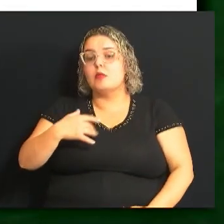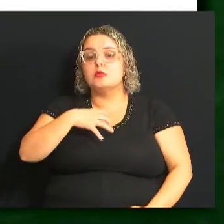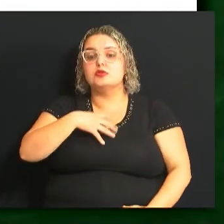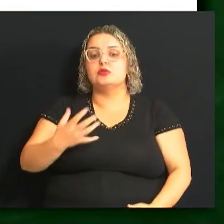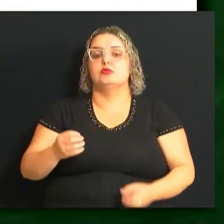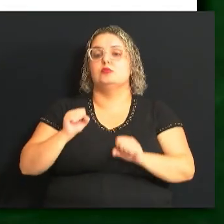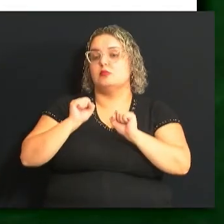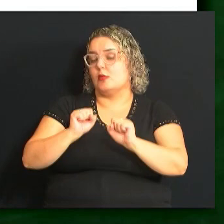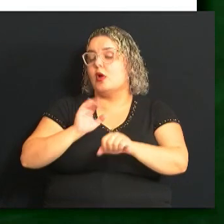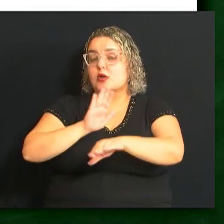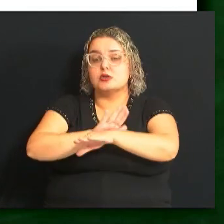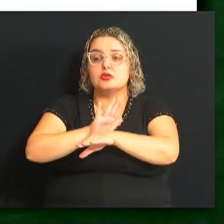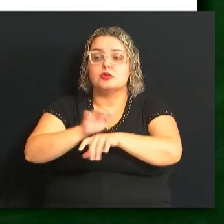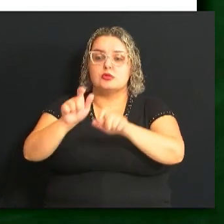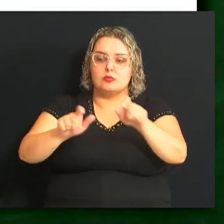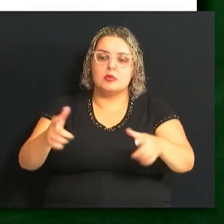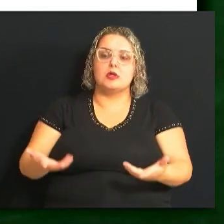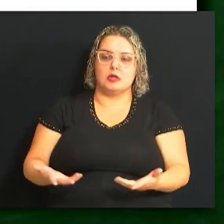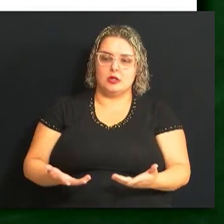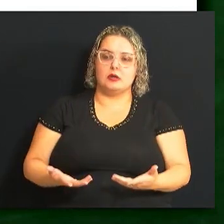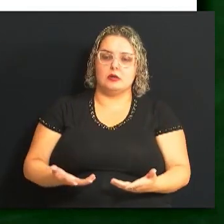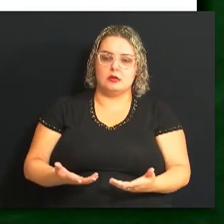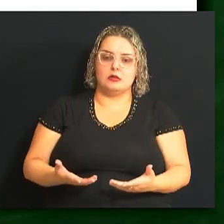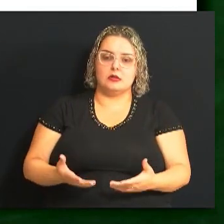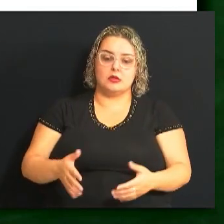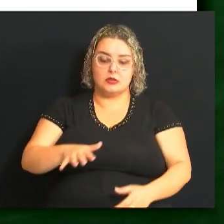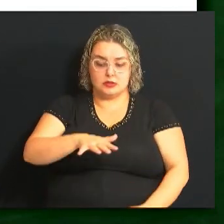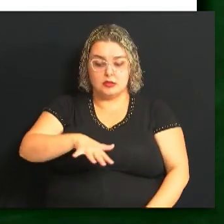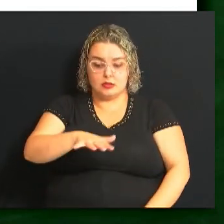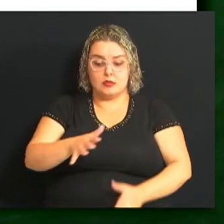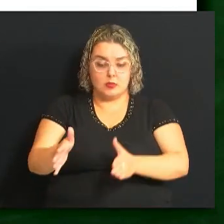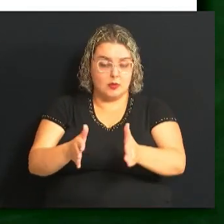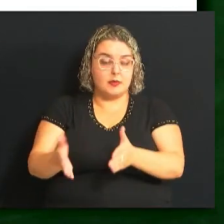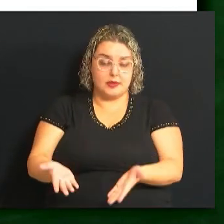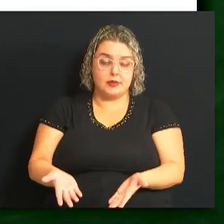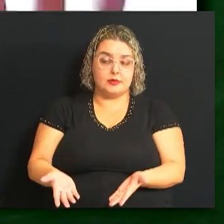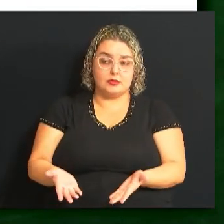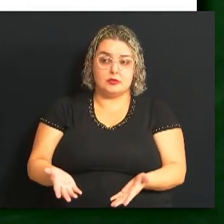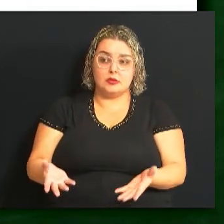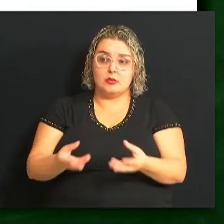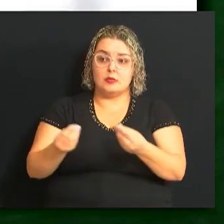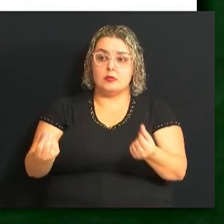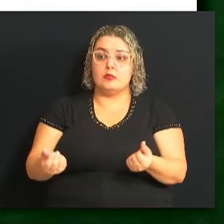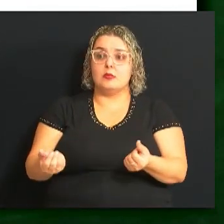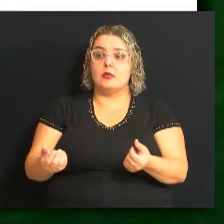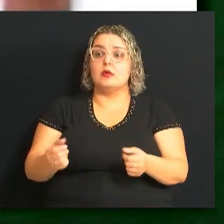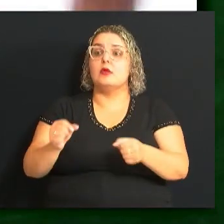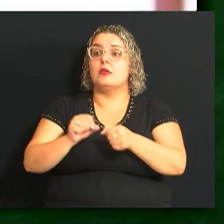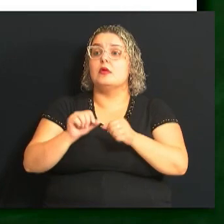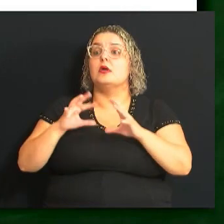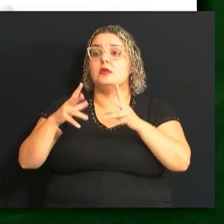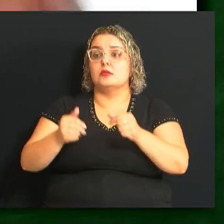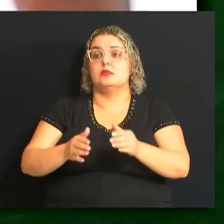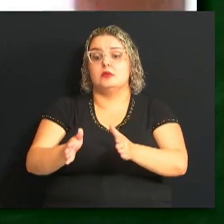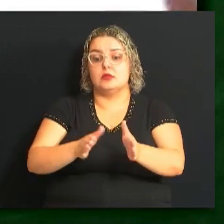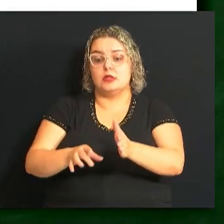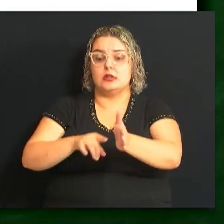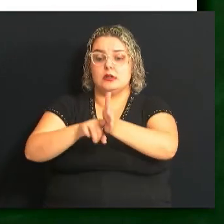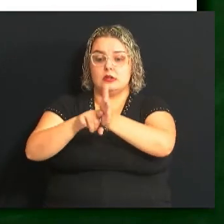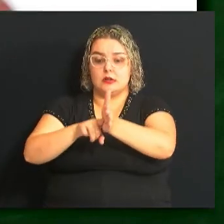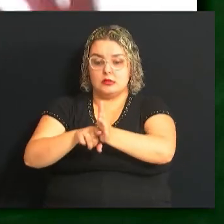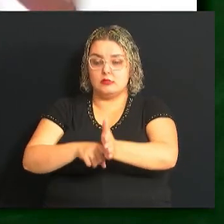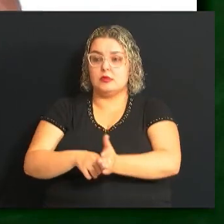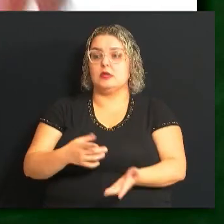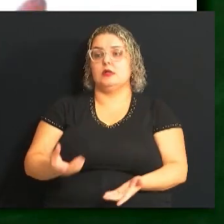contribuir para pessoas que estejam nessa condição. Então, é muito rico. Bom, feito toda essa etapa da pesquisa, da coleta